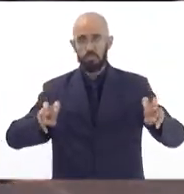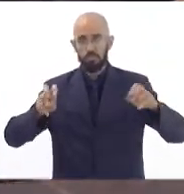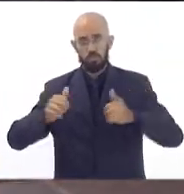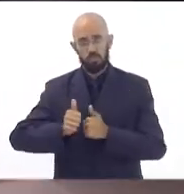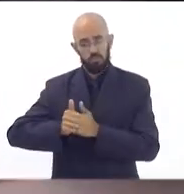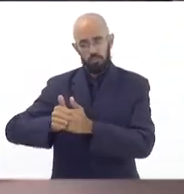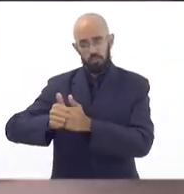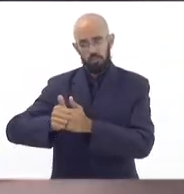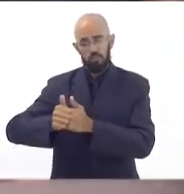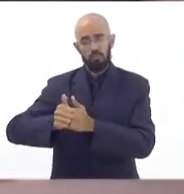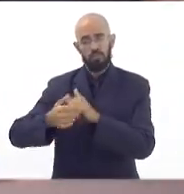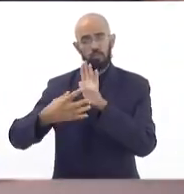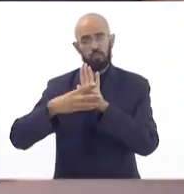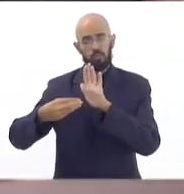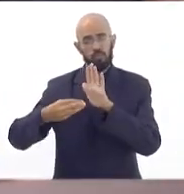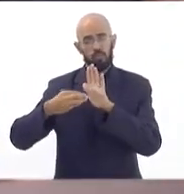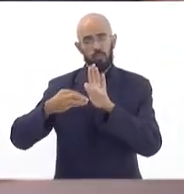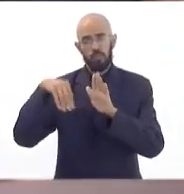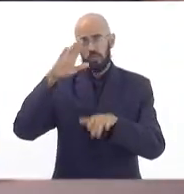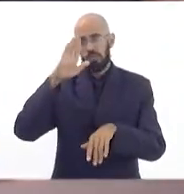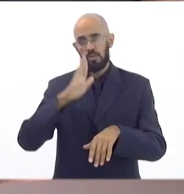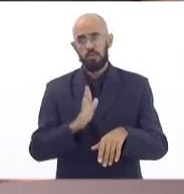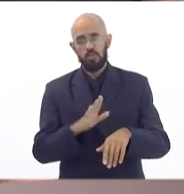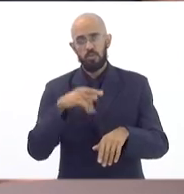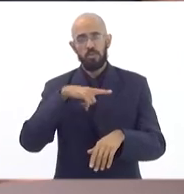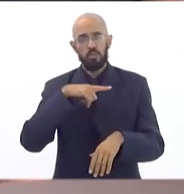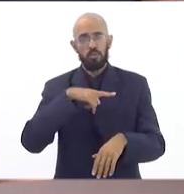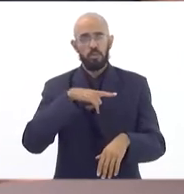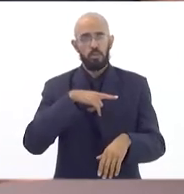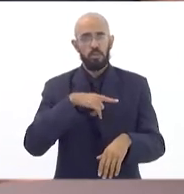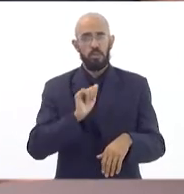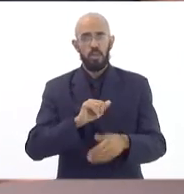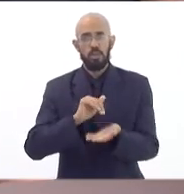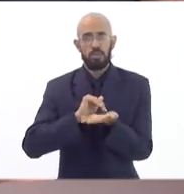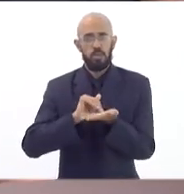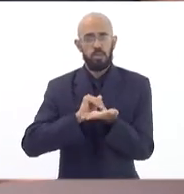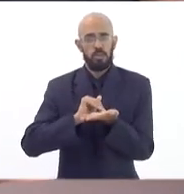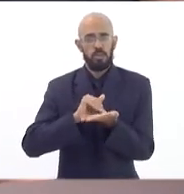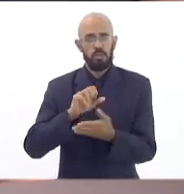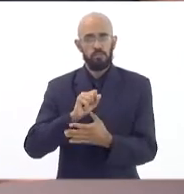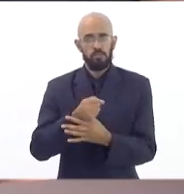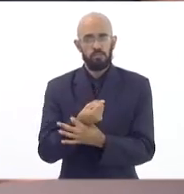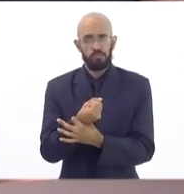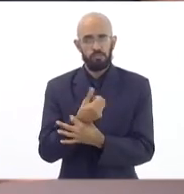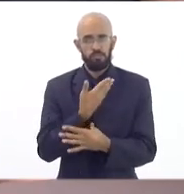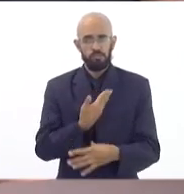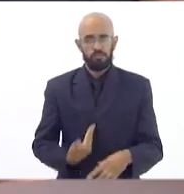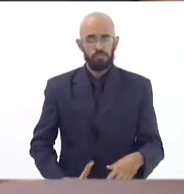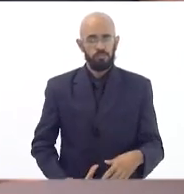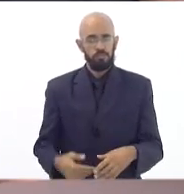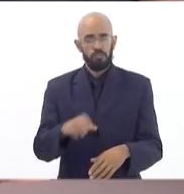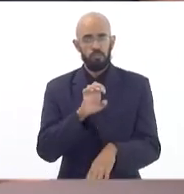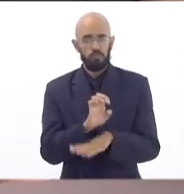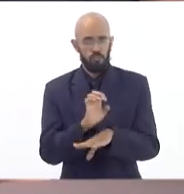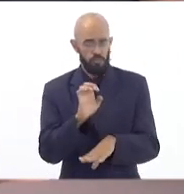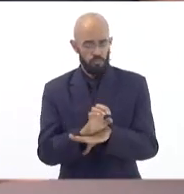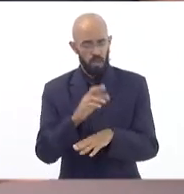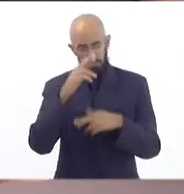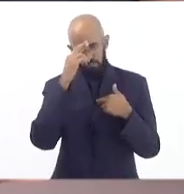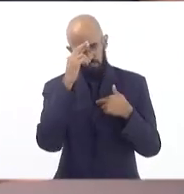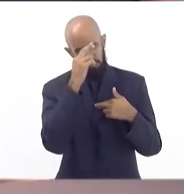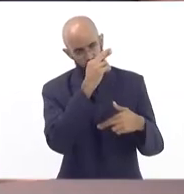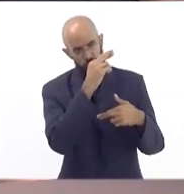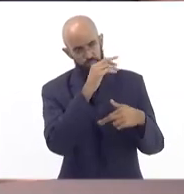então a gente tem a secretaria nacional de segurança pública apontando né sendo Farol das informações e aqui o estado segue a